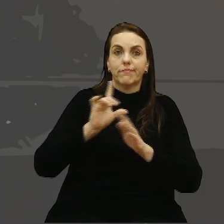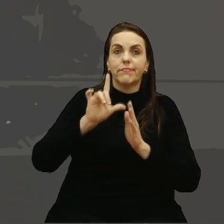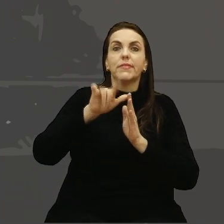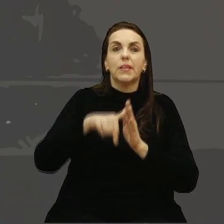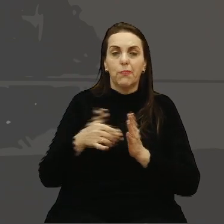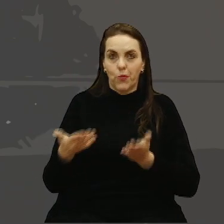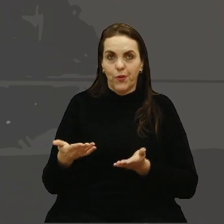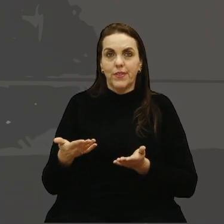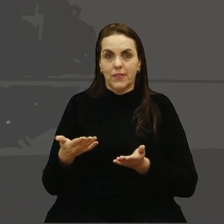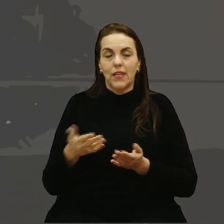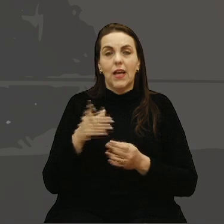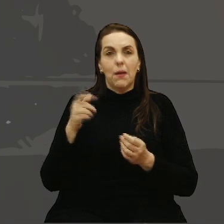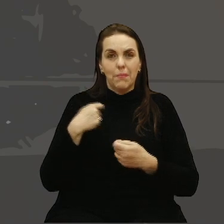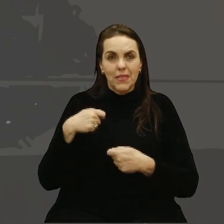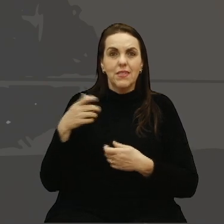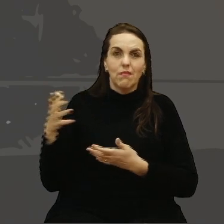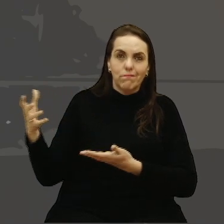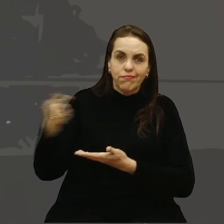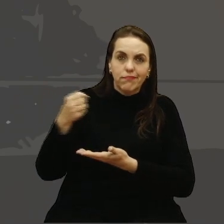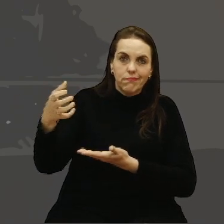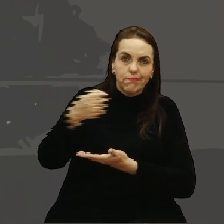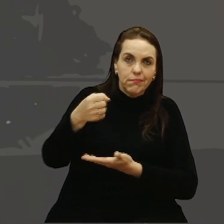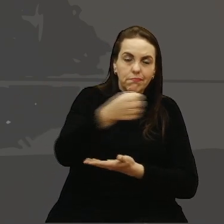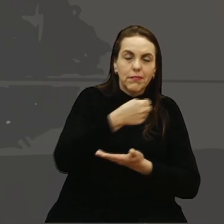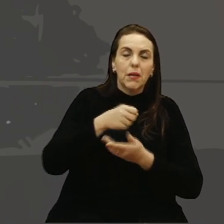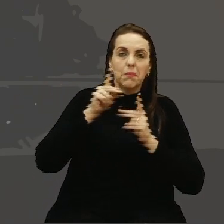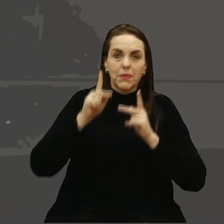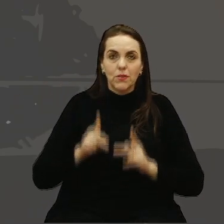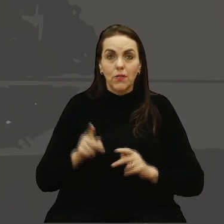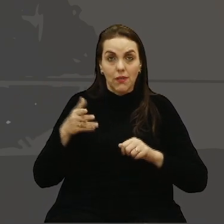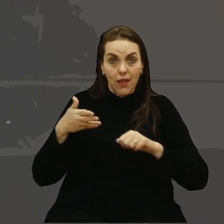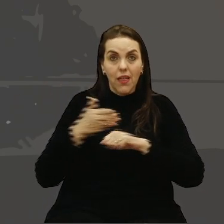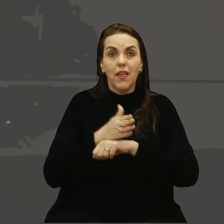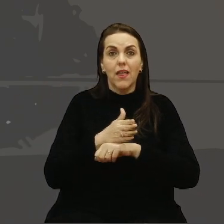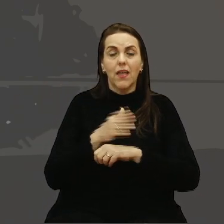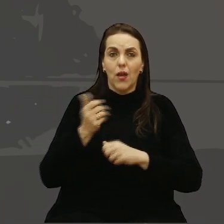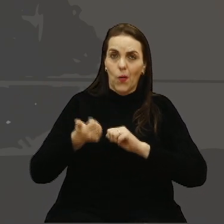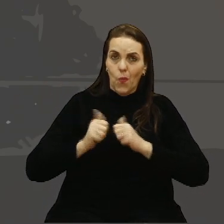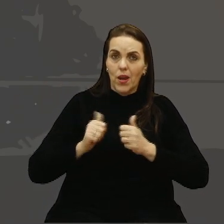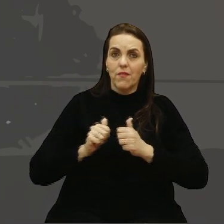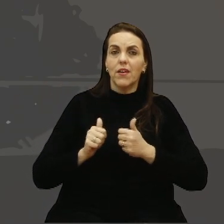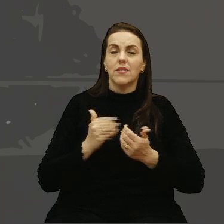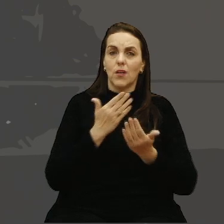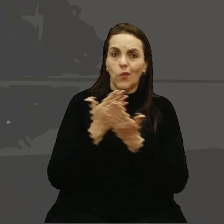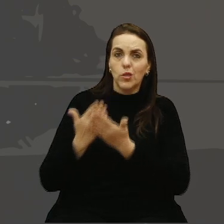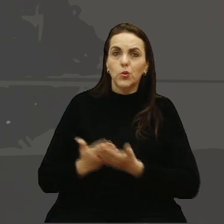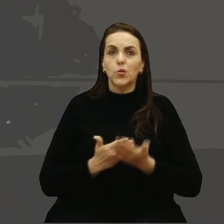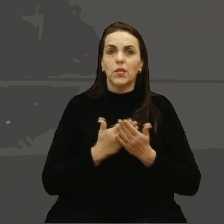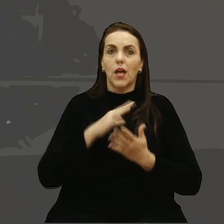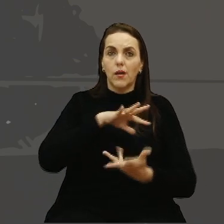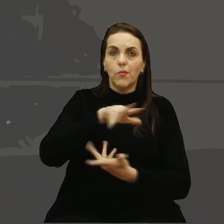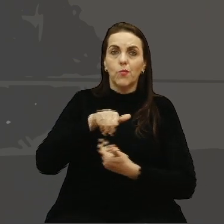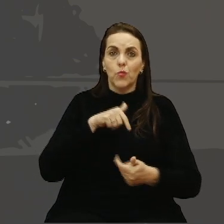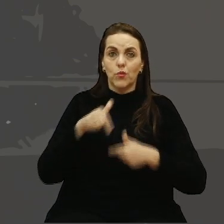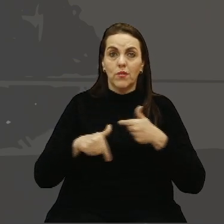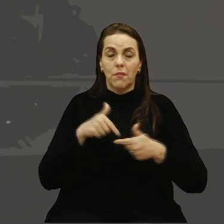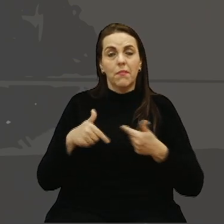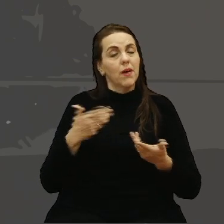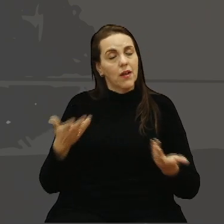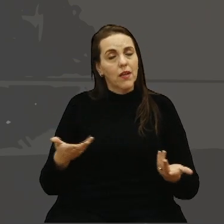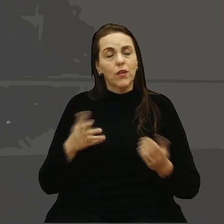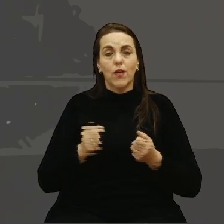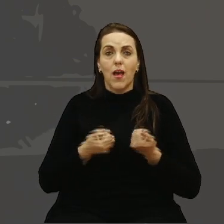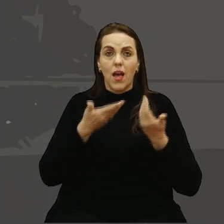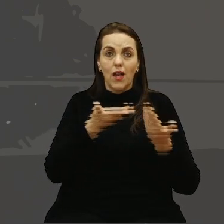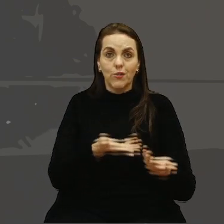precisamos resgatar essas pessoas para que as pessoas entrem na universidade e possam se qualificar mais ainda para o mundo do trabalho, contribuindo com a nossa